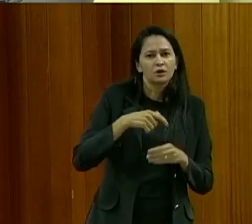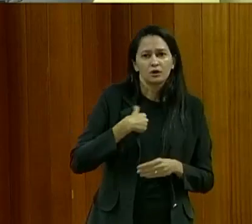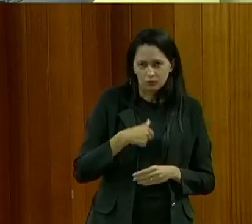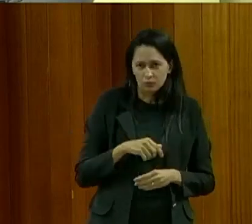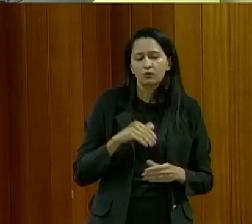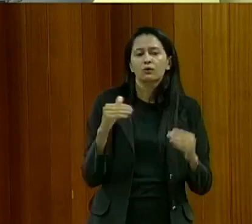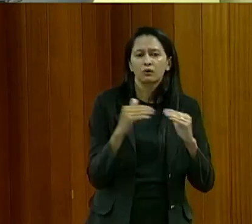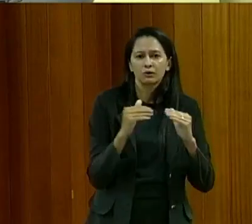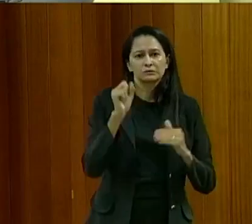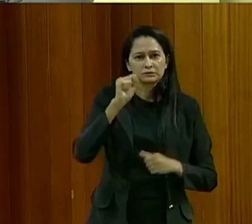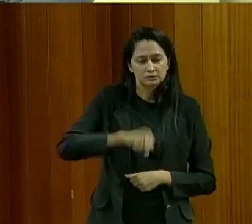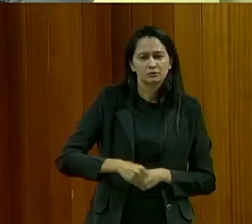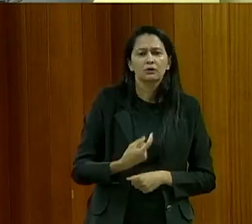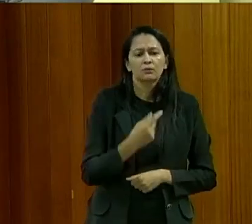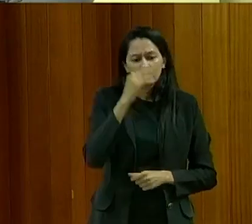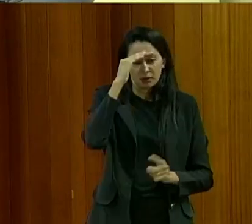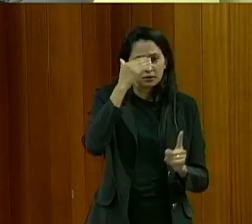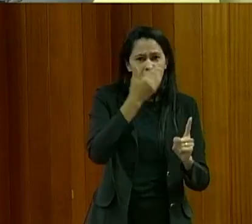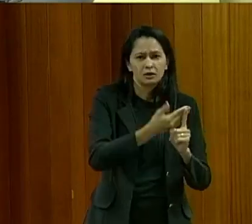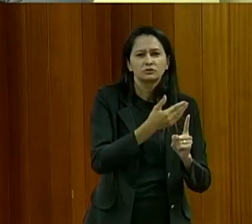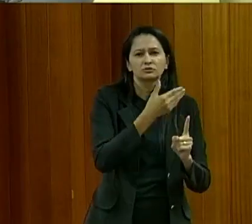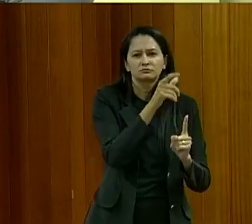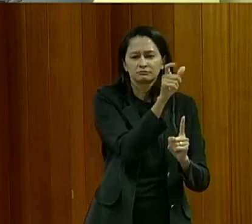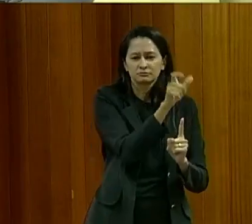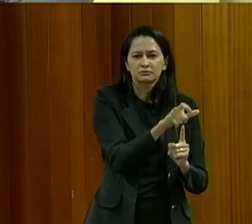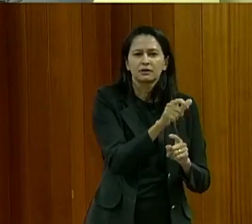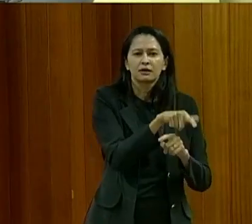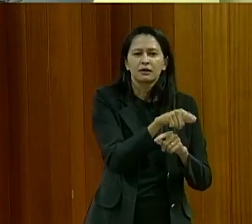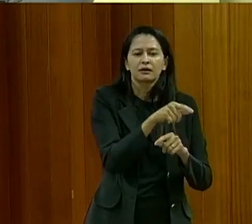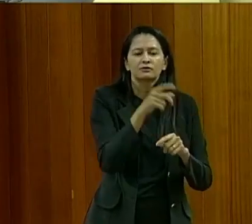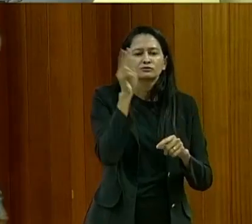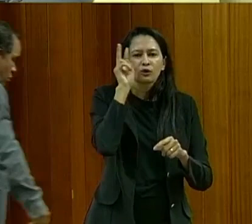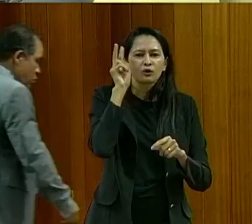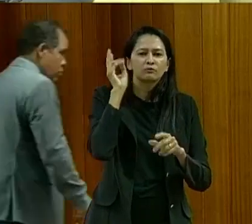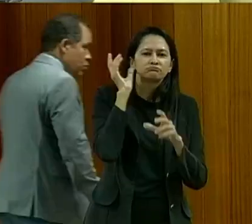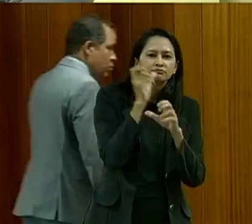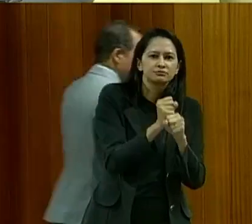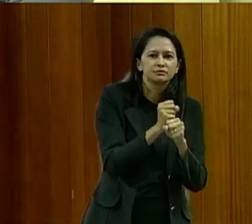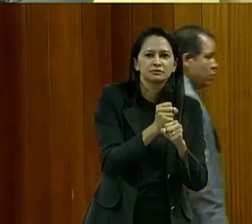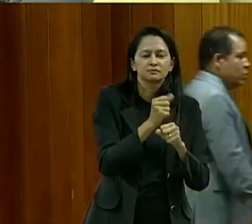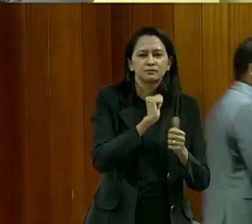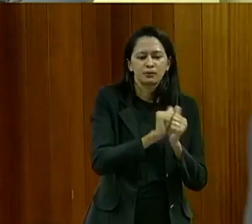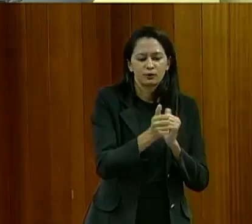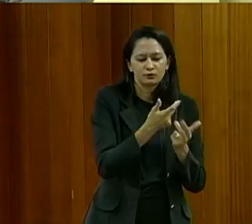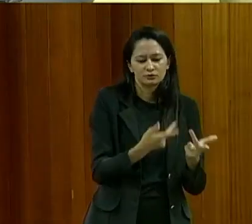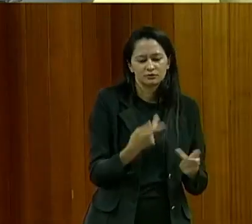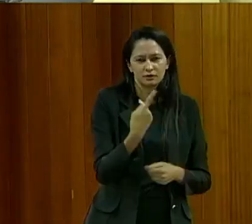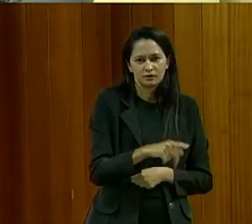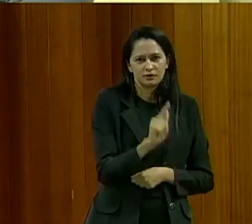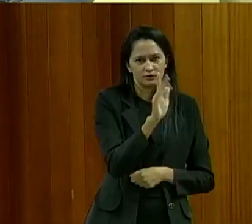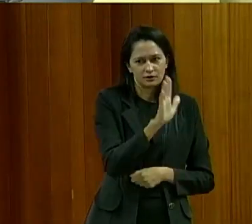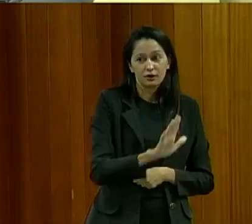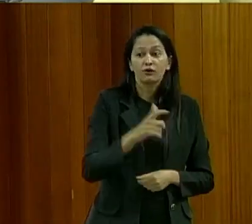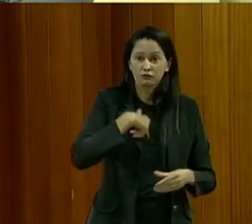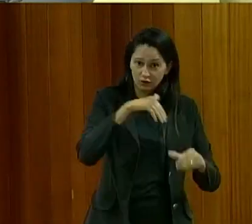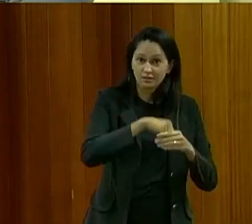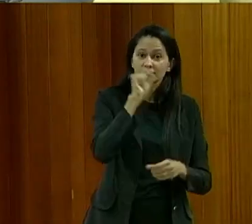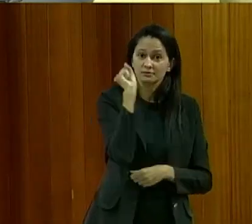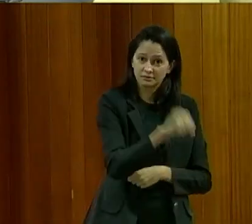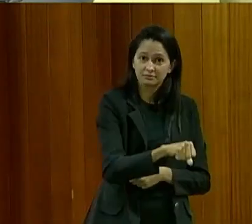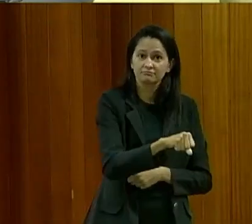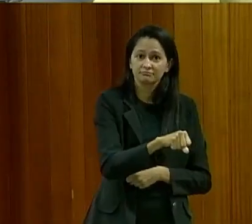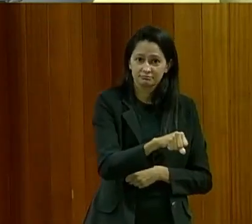história do estado de Goiás, Ailê Pinheiro. Votei e vou votar com toda a convicção de que estamos homenageando um homem que